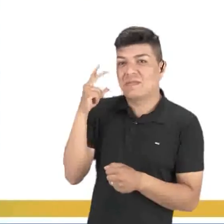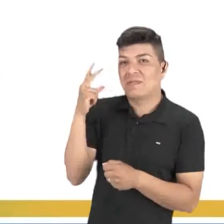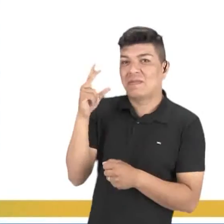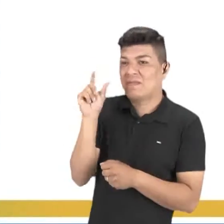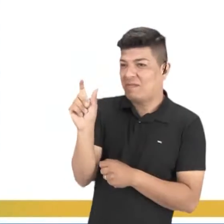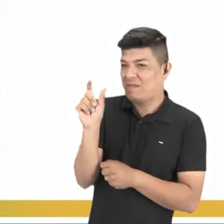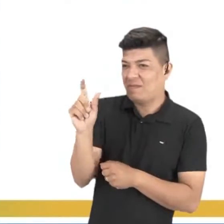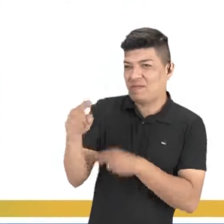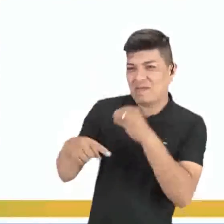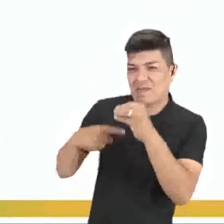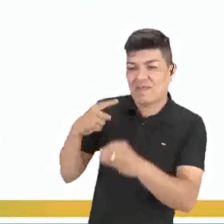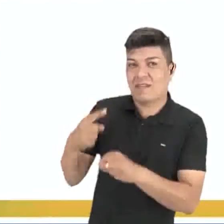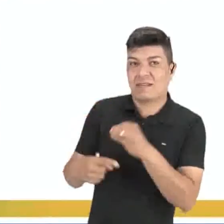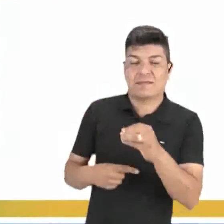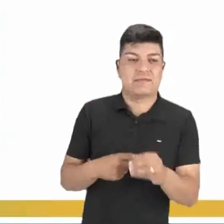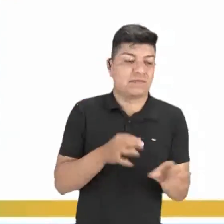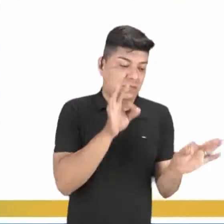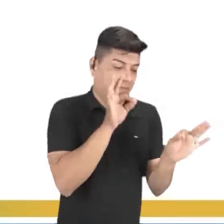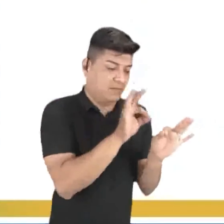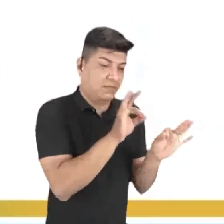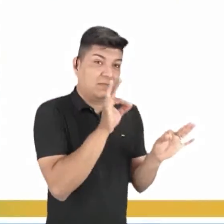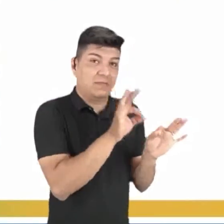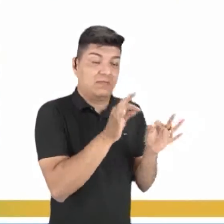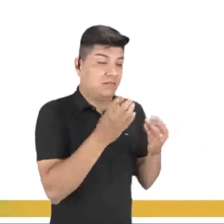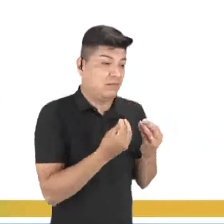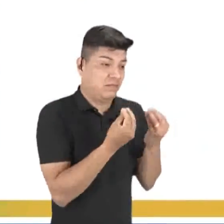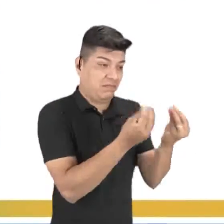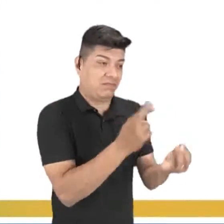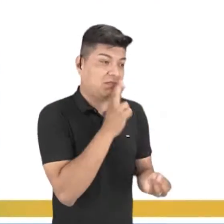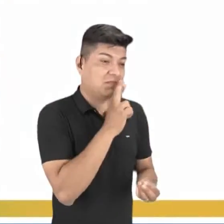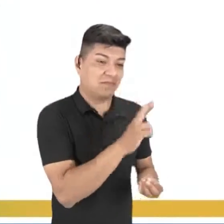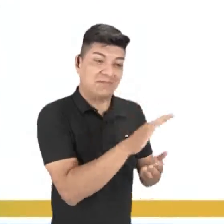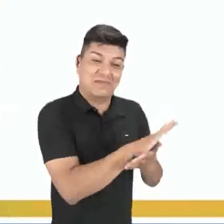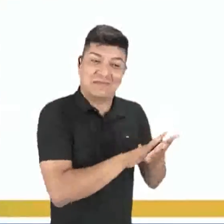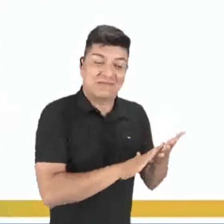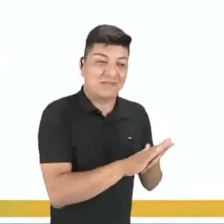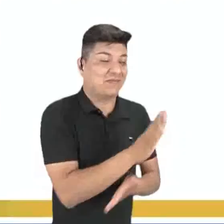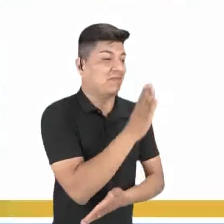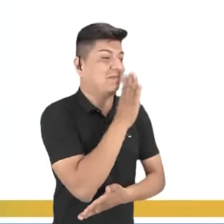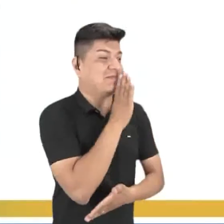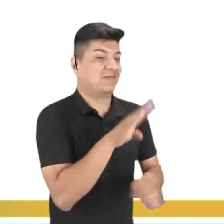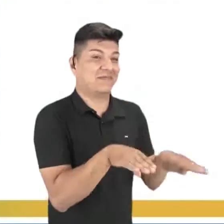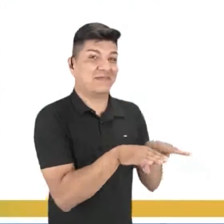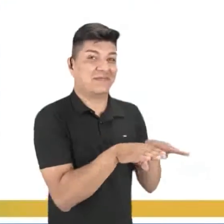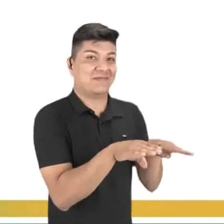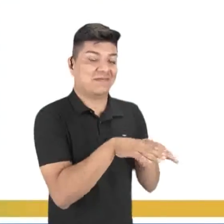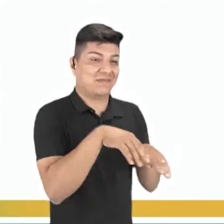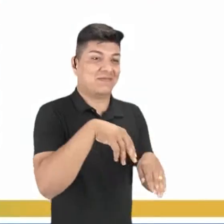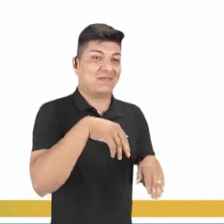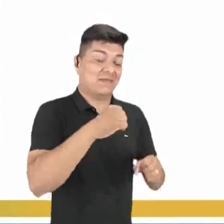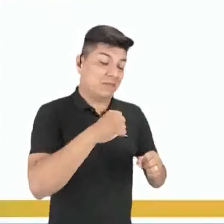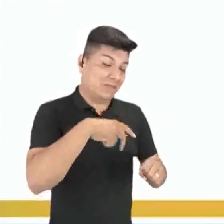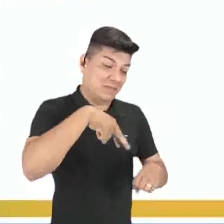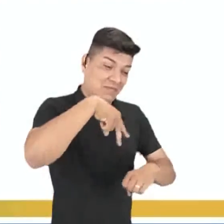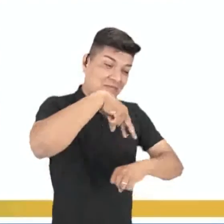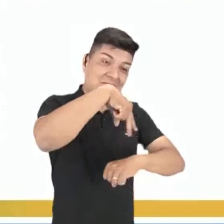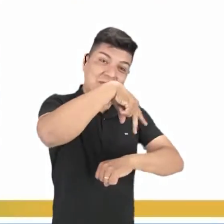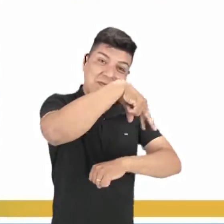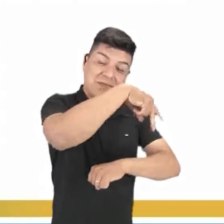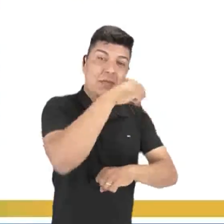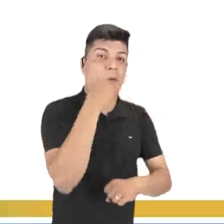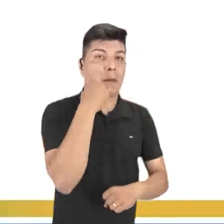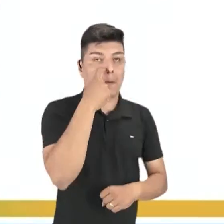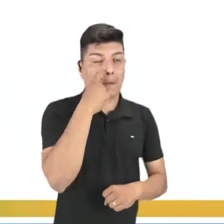A agulha, vendo que ela não lhe dava resposta, calou-se também e foi andando. E